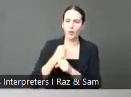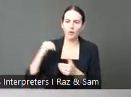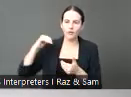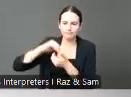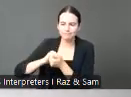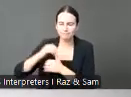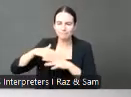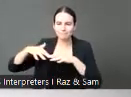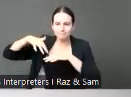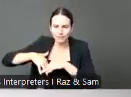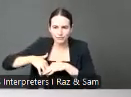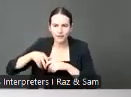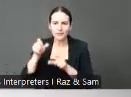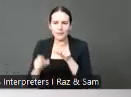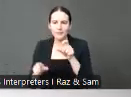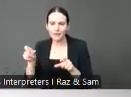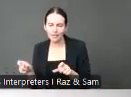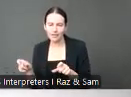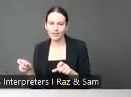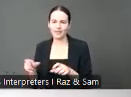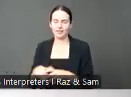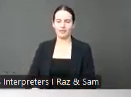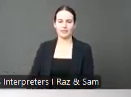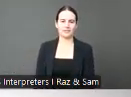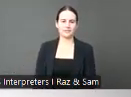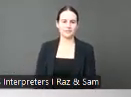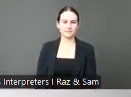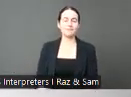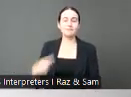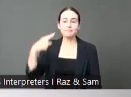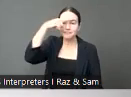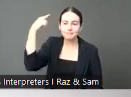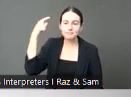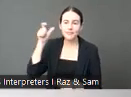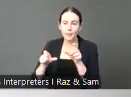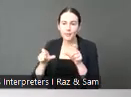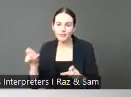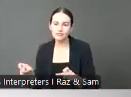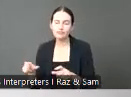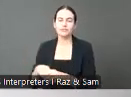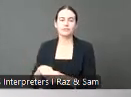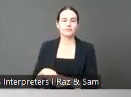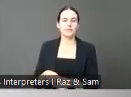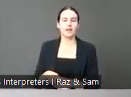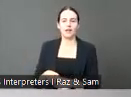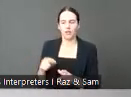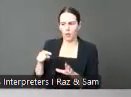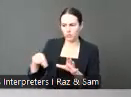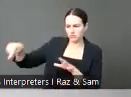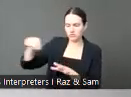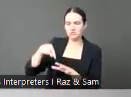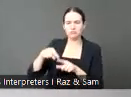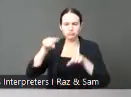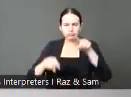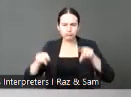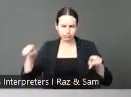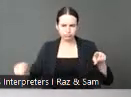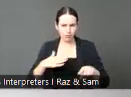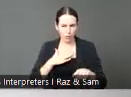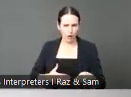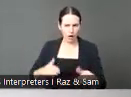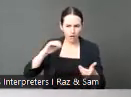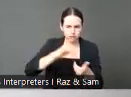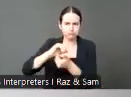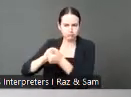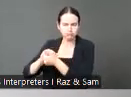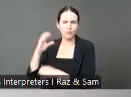populações indígenas, autóctonas, afro, que fazem parte da diversidade populacional que temos na